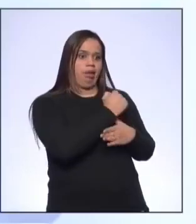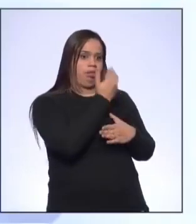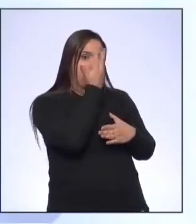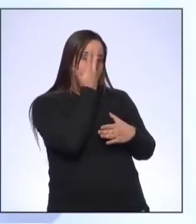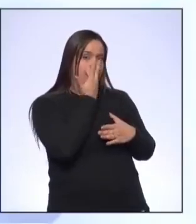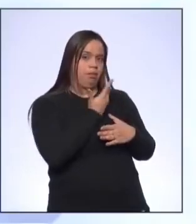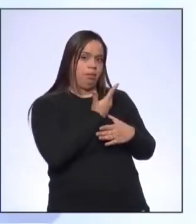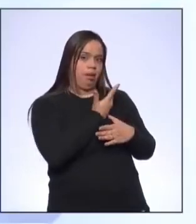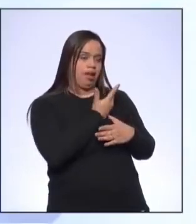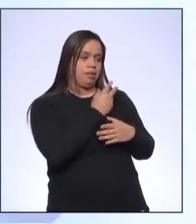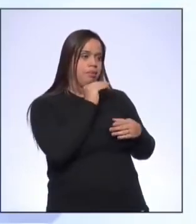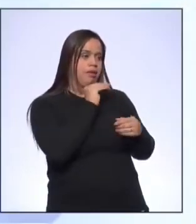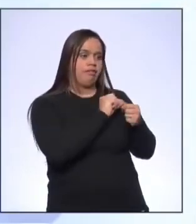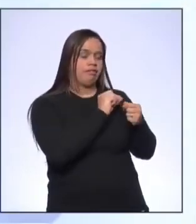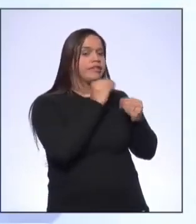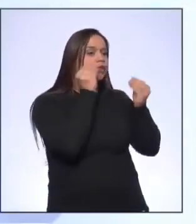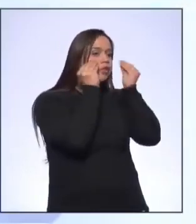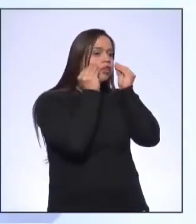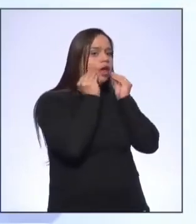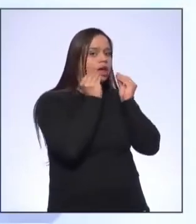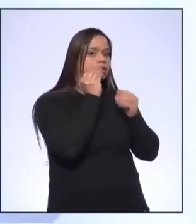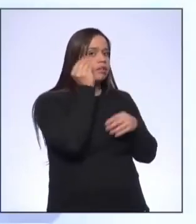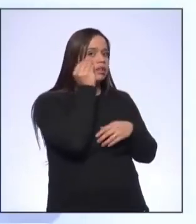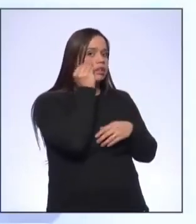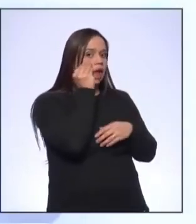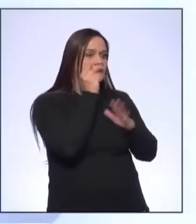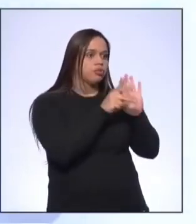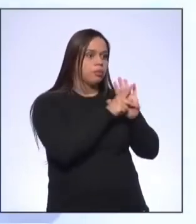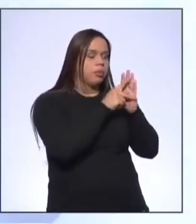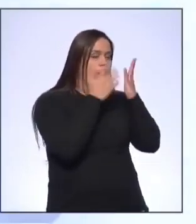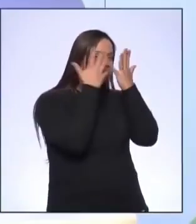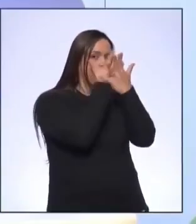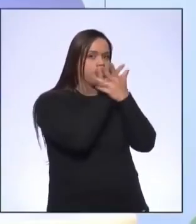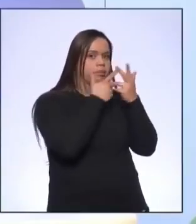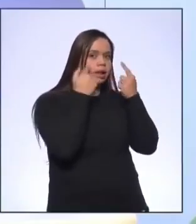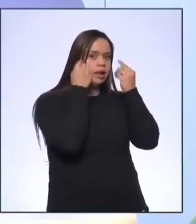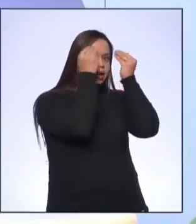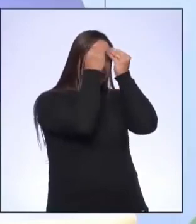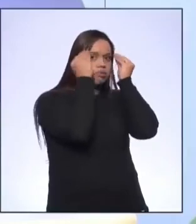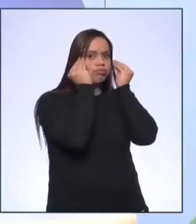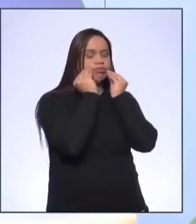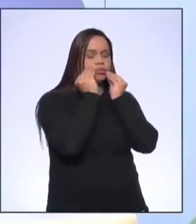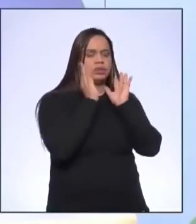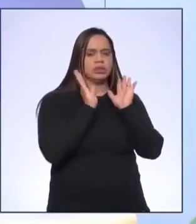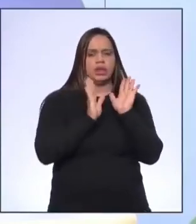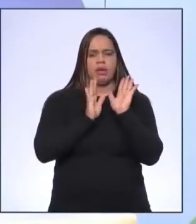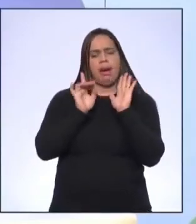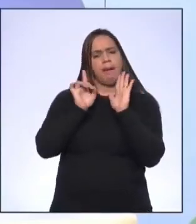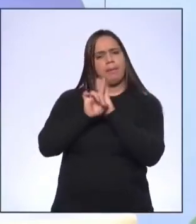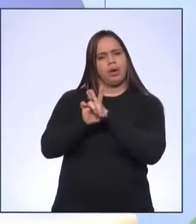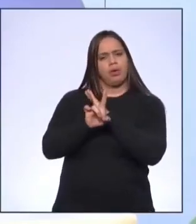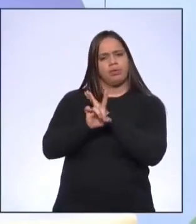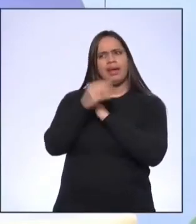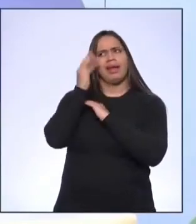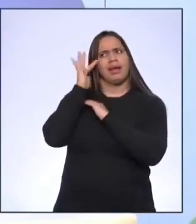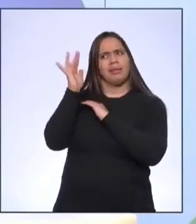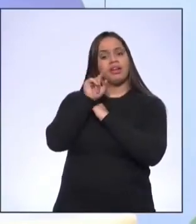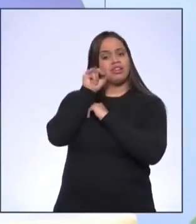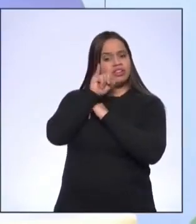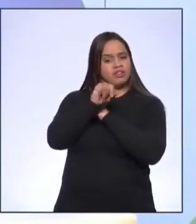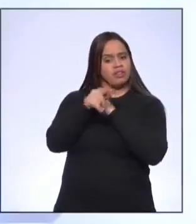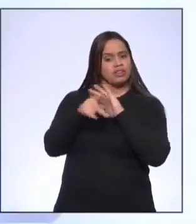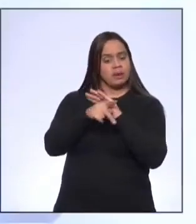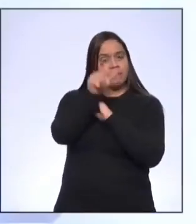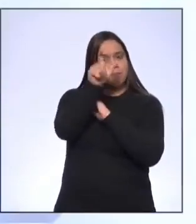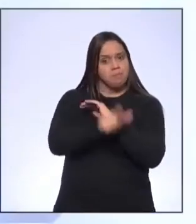cuidar de beleza, estética. Isso. Ótimo. Aí o Otávio já diz o seguinte, imagina se você fosse o animal. Muito bom. É